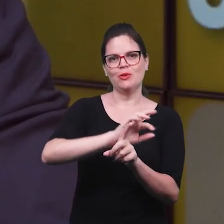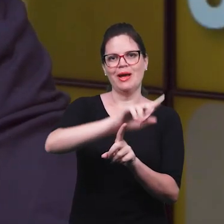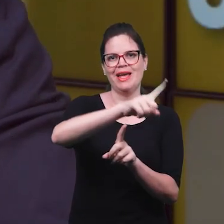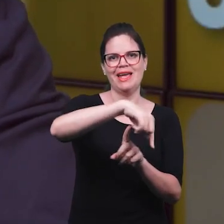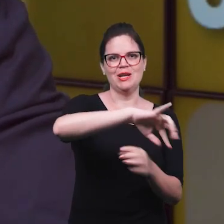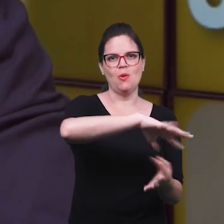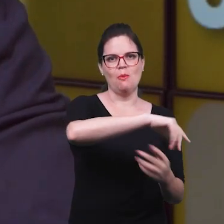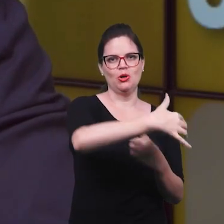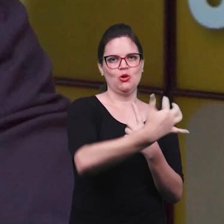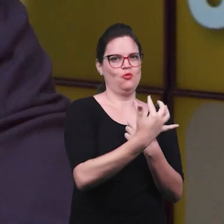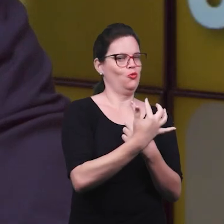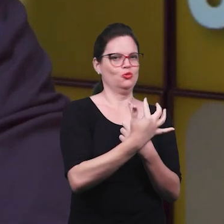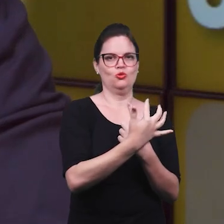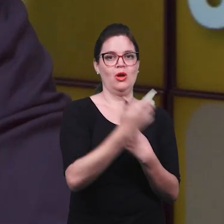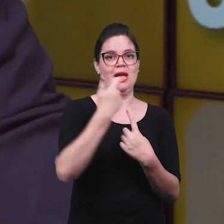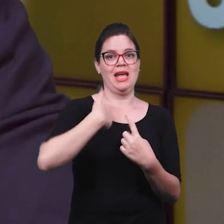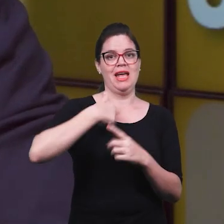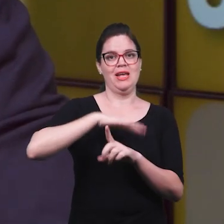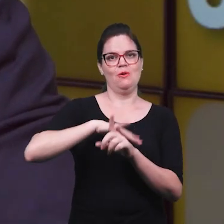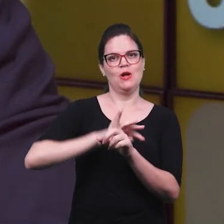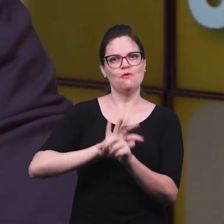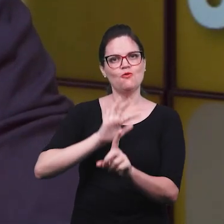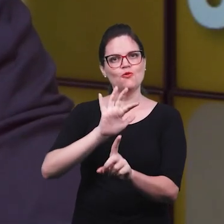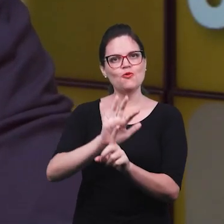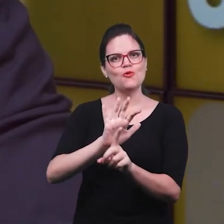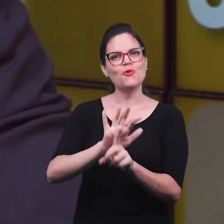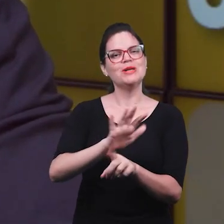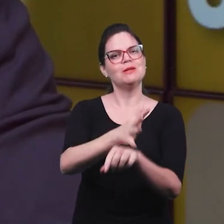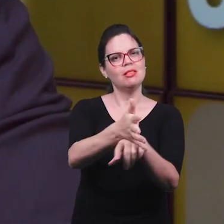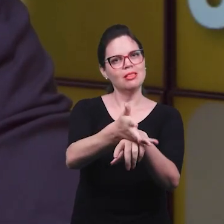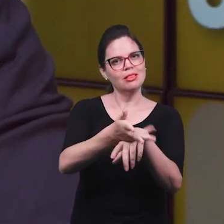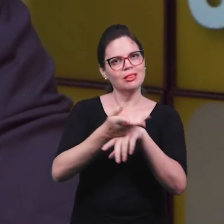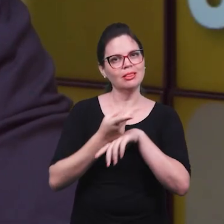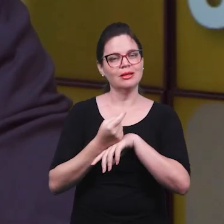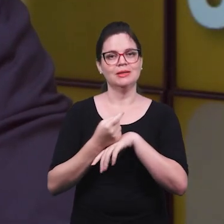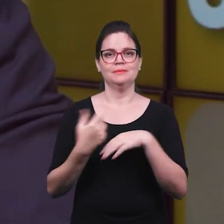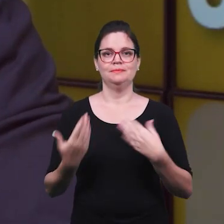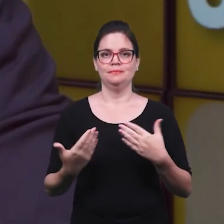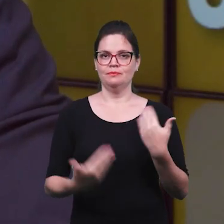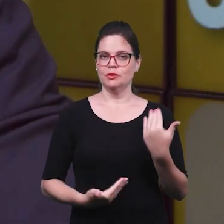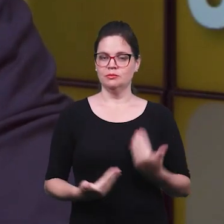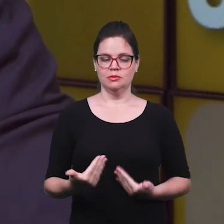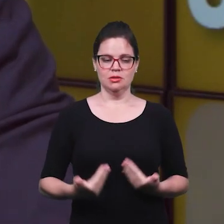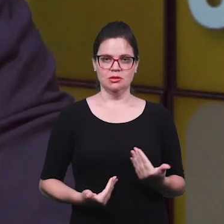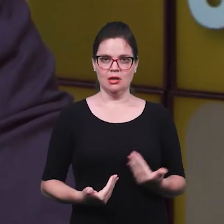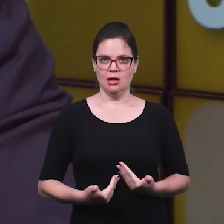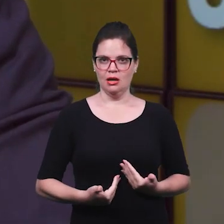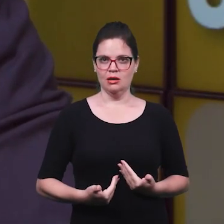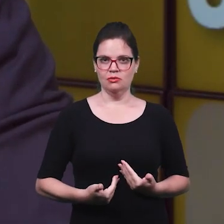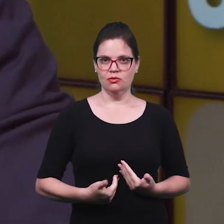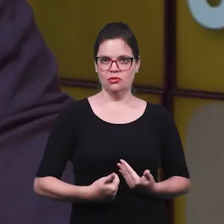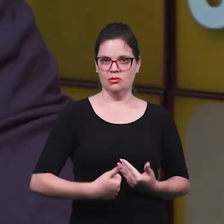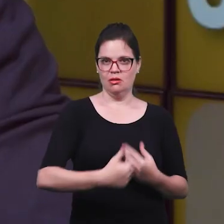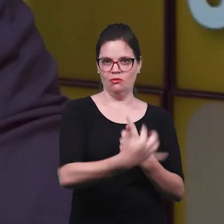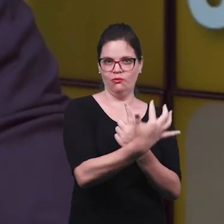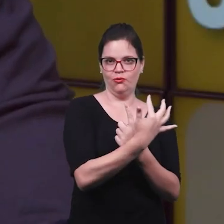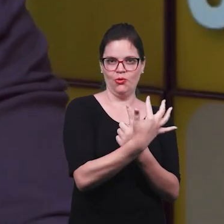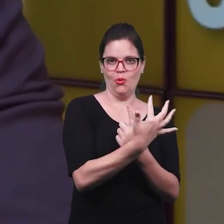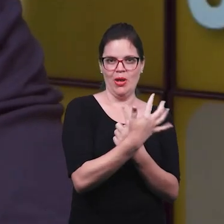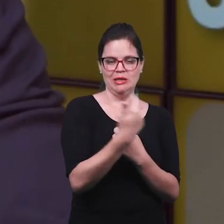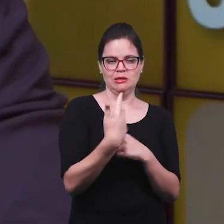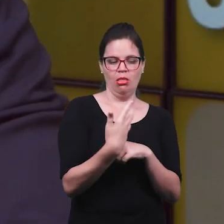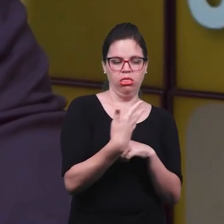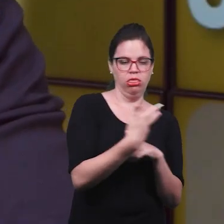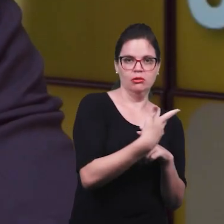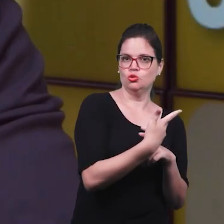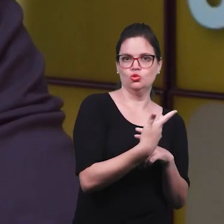o crente nessa última hora, o servo de Deus, ele não é influenciado, ele influencia outras pessoas para o